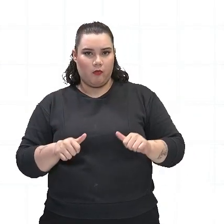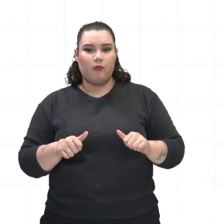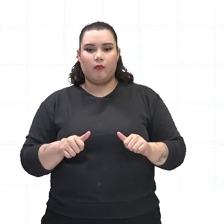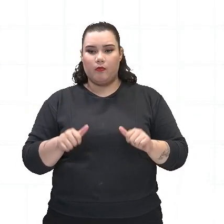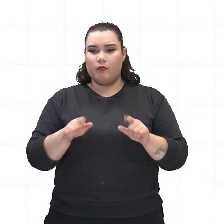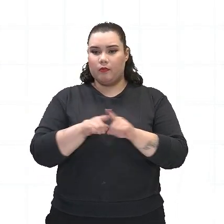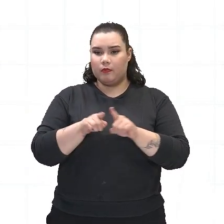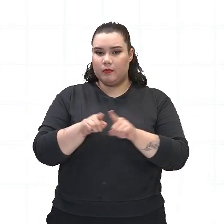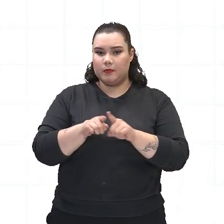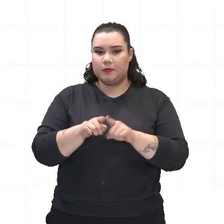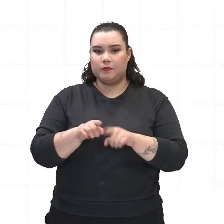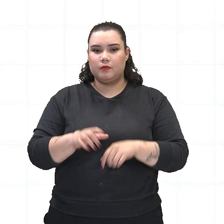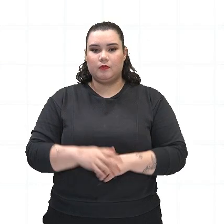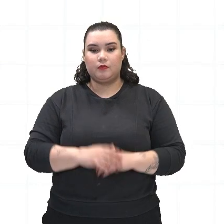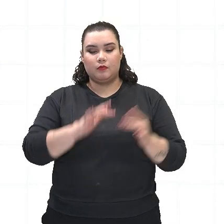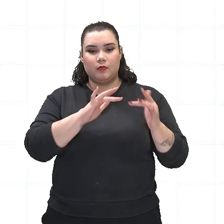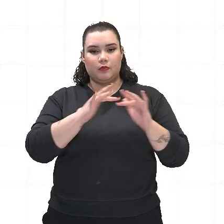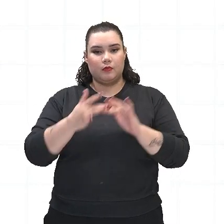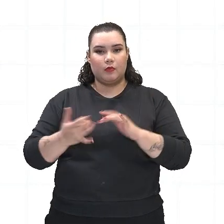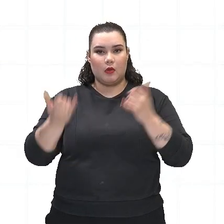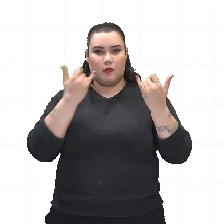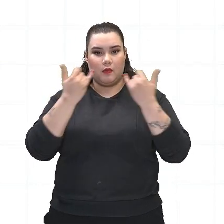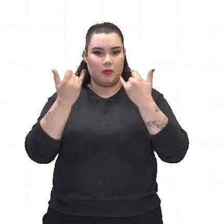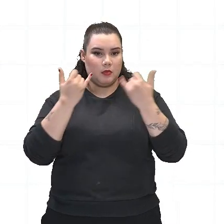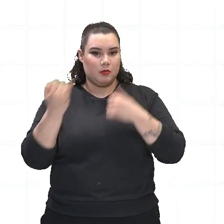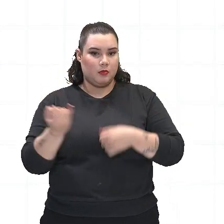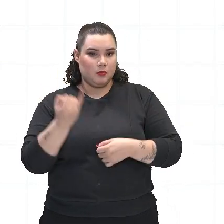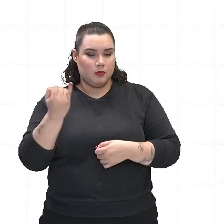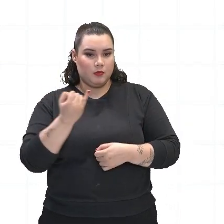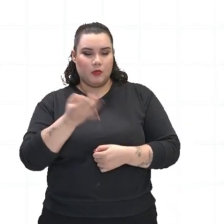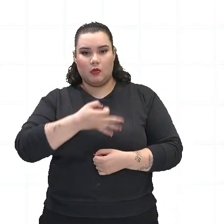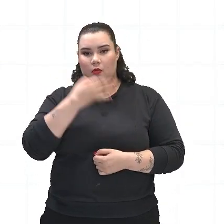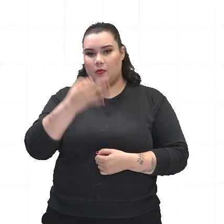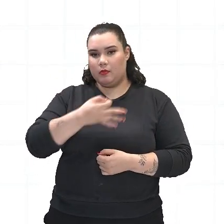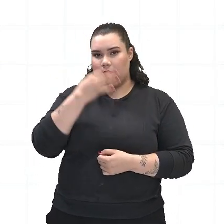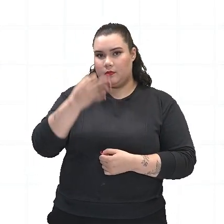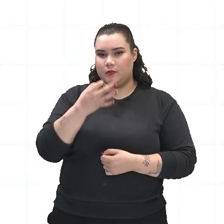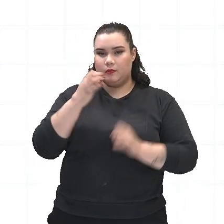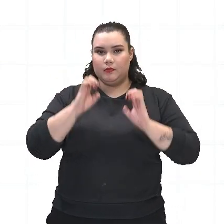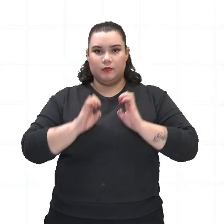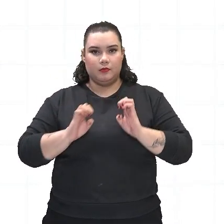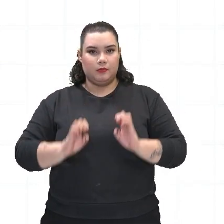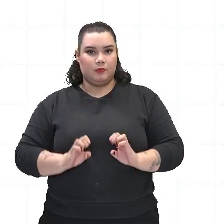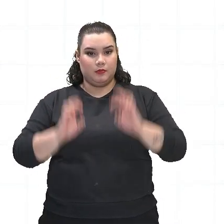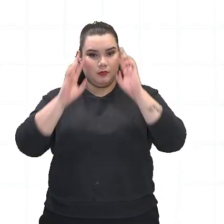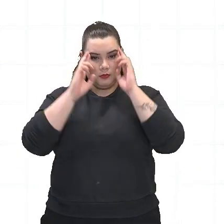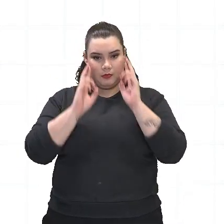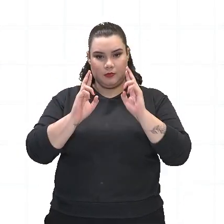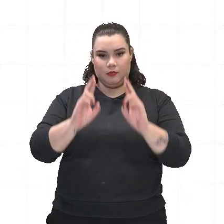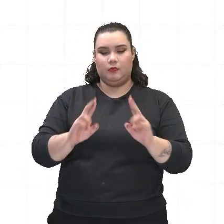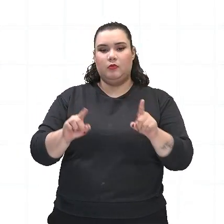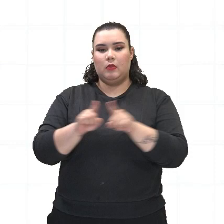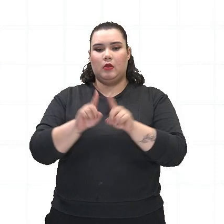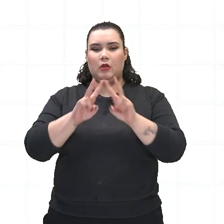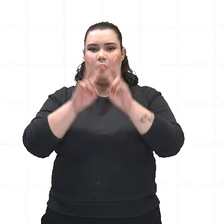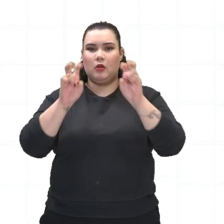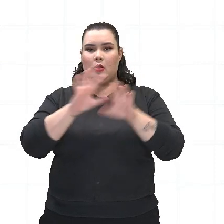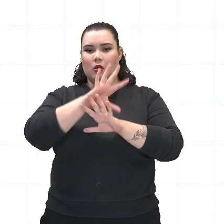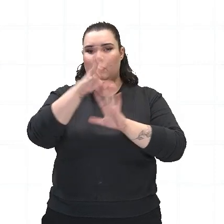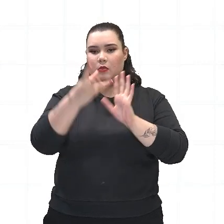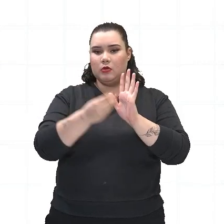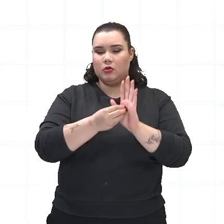avaliador, contexto e informações pertinentes, posicionamento e argumentação, ética e respeito e, claro,